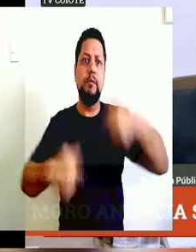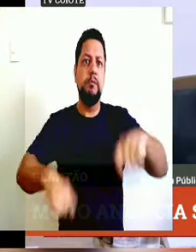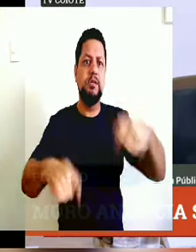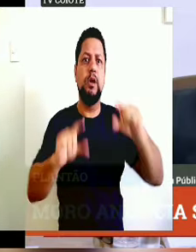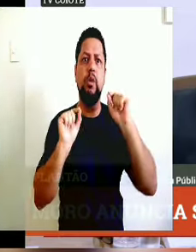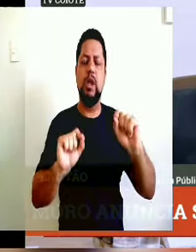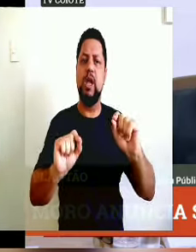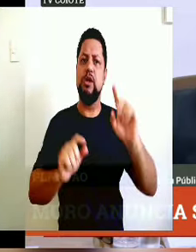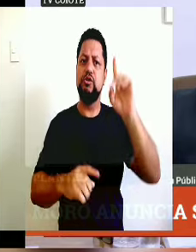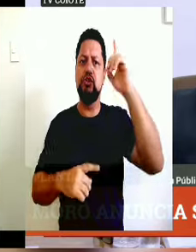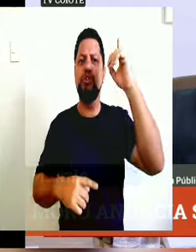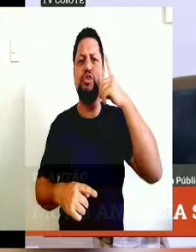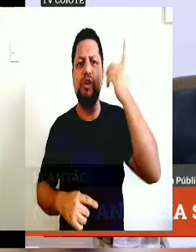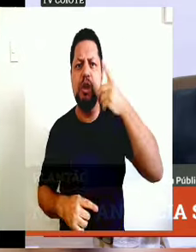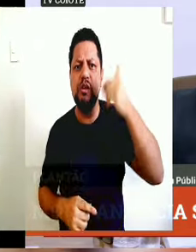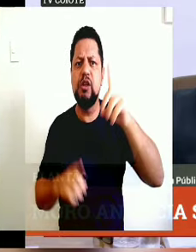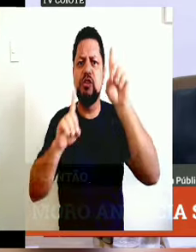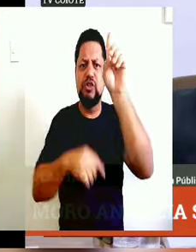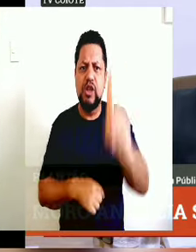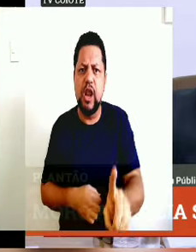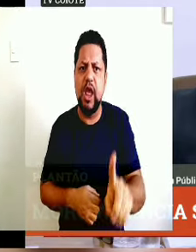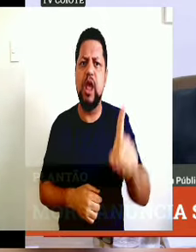Estado de Direito, Rule of Law,